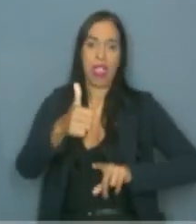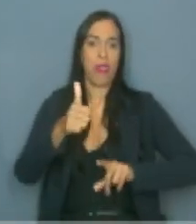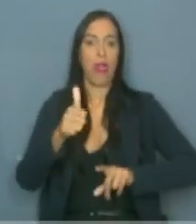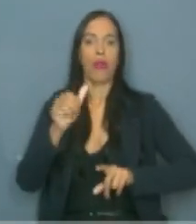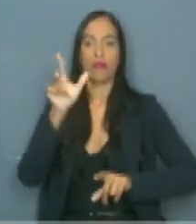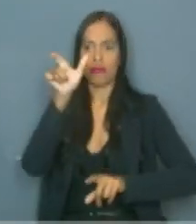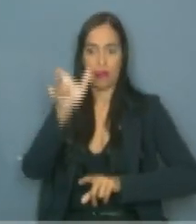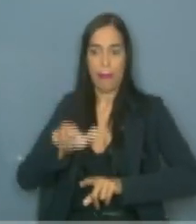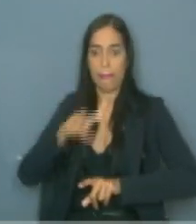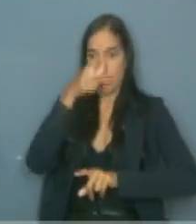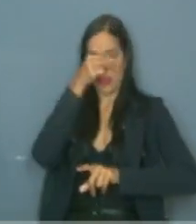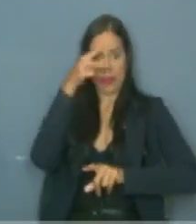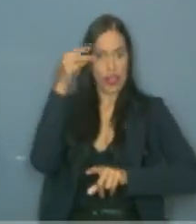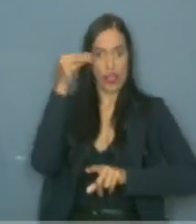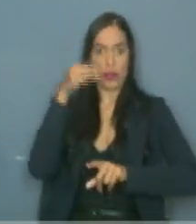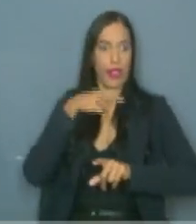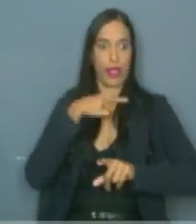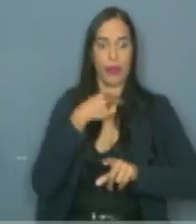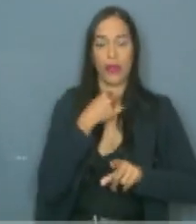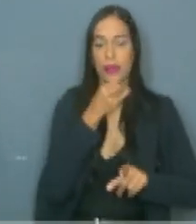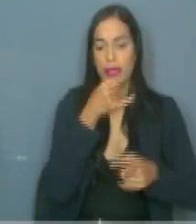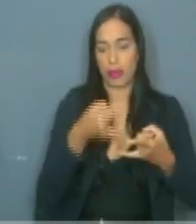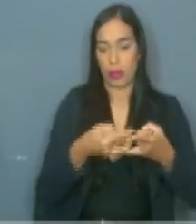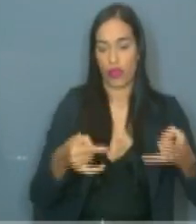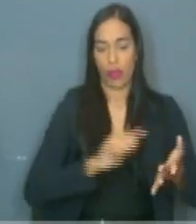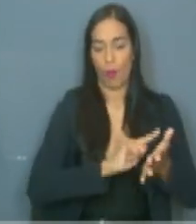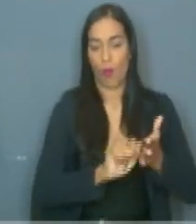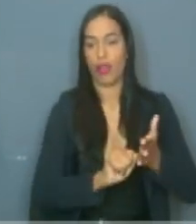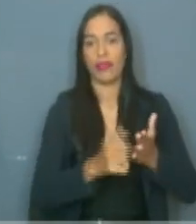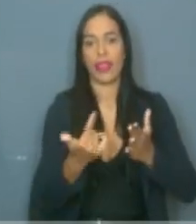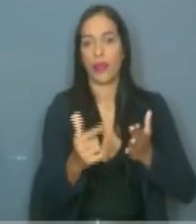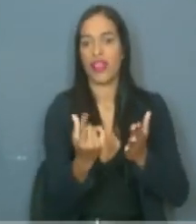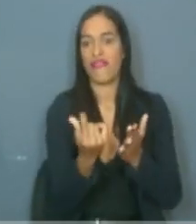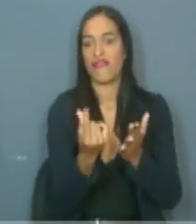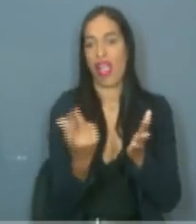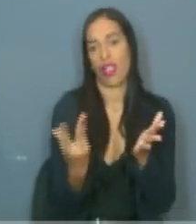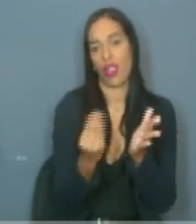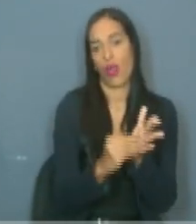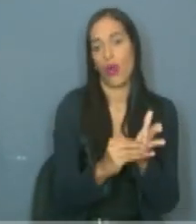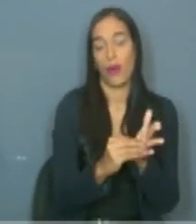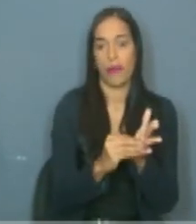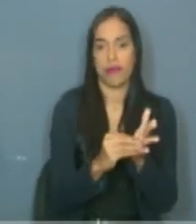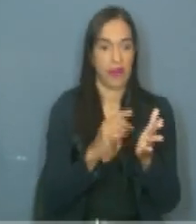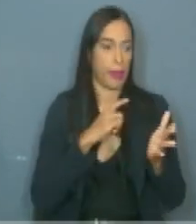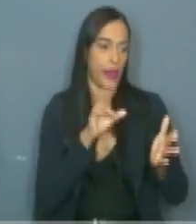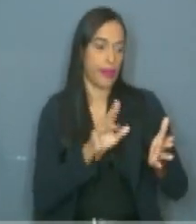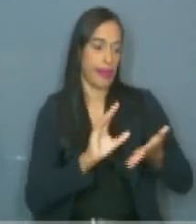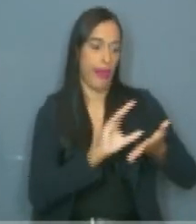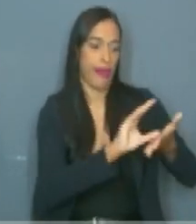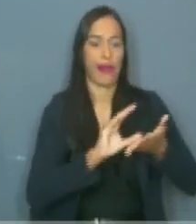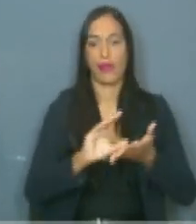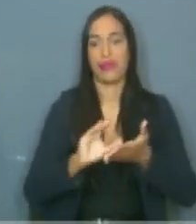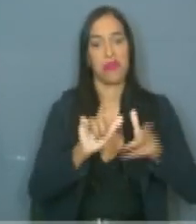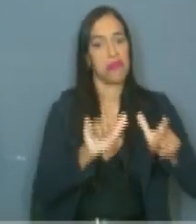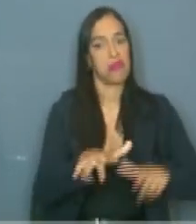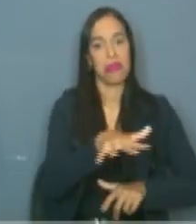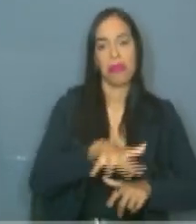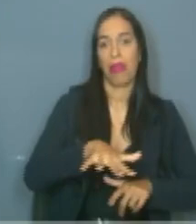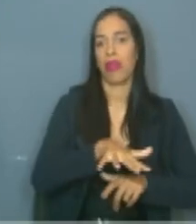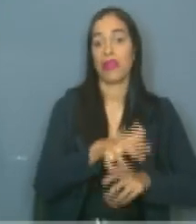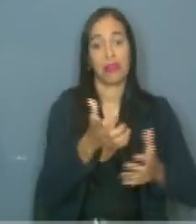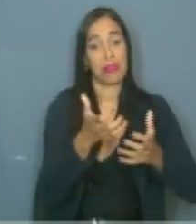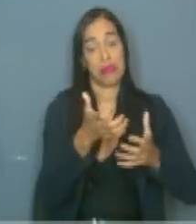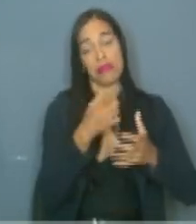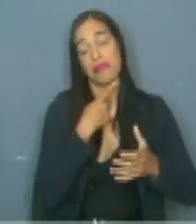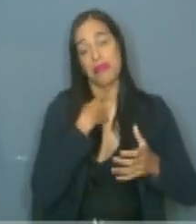prefeito. Ele não pode ter um cheque em branco dessa casa para colocar o recurso onde bem entender, e a gente espera que essa casa